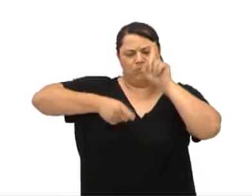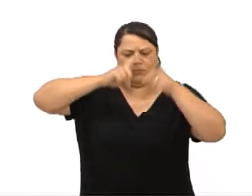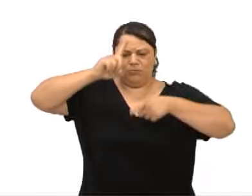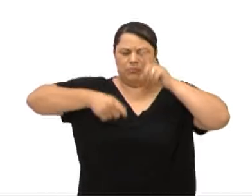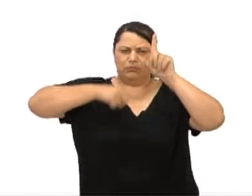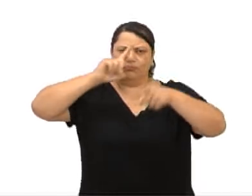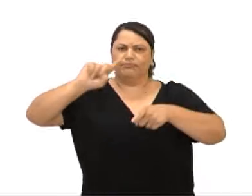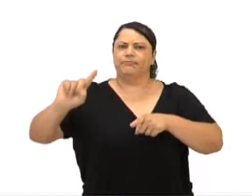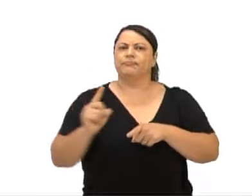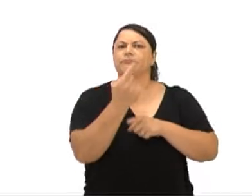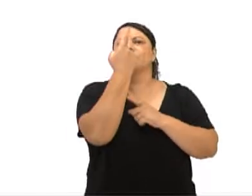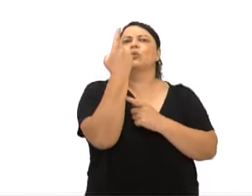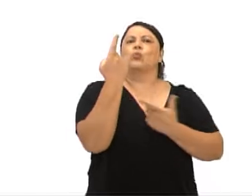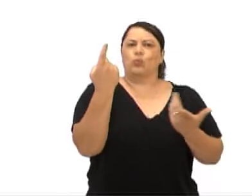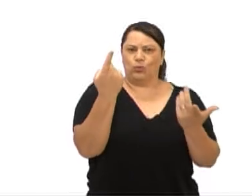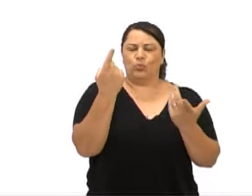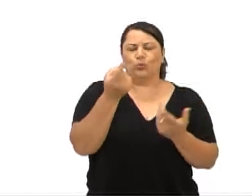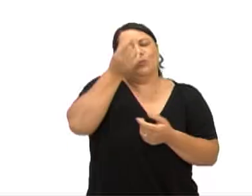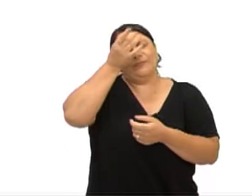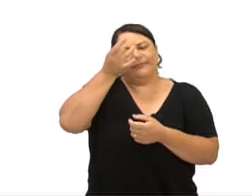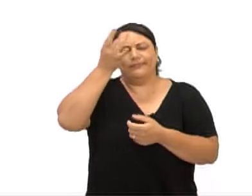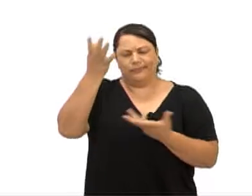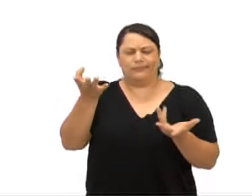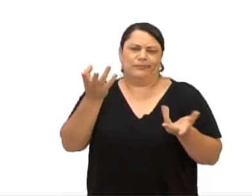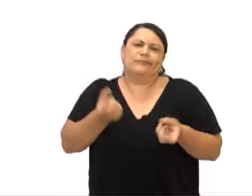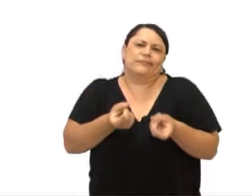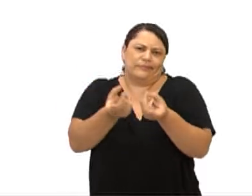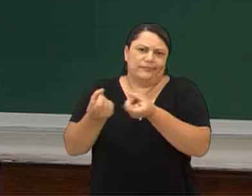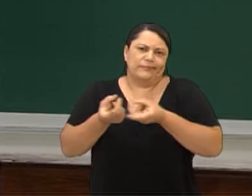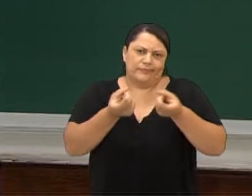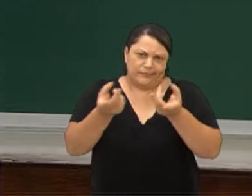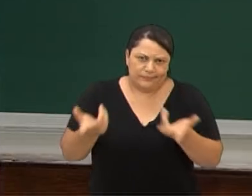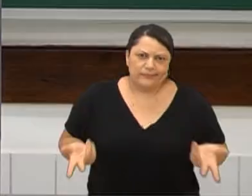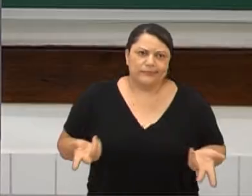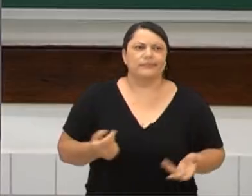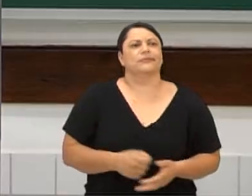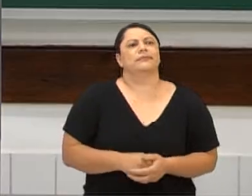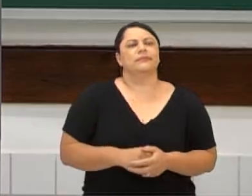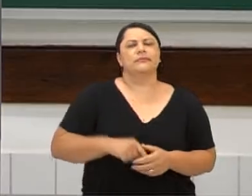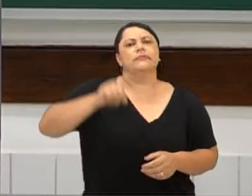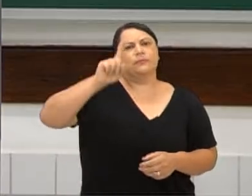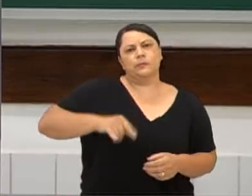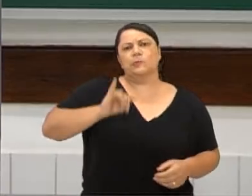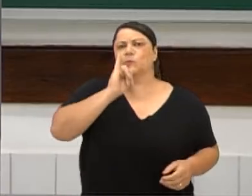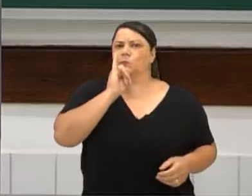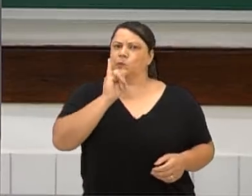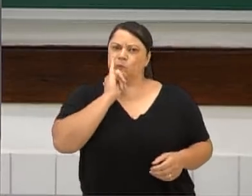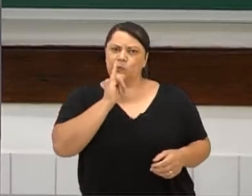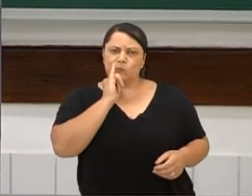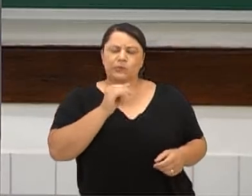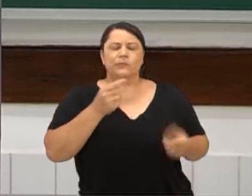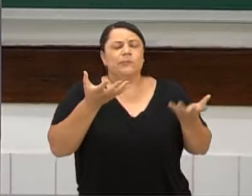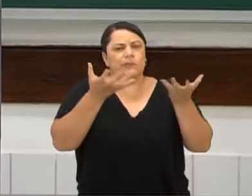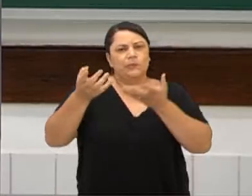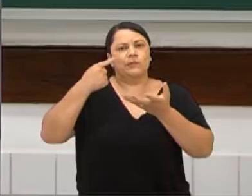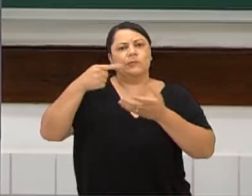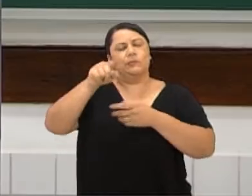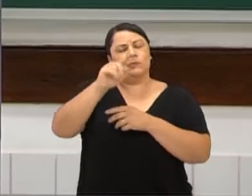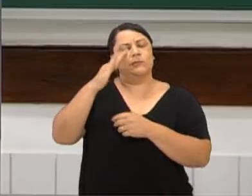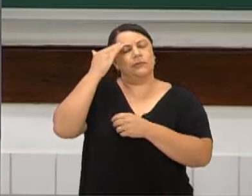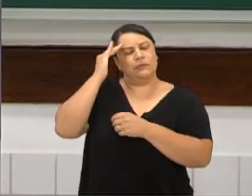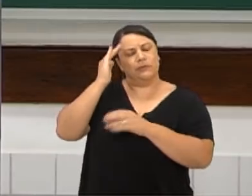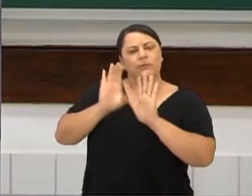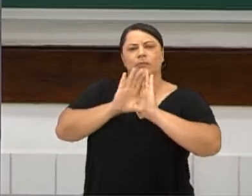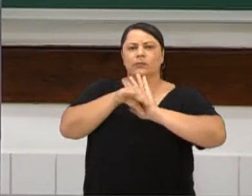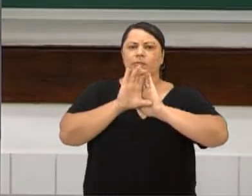facilitassem o estabelecimento de preços. Aqui, o exemplo que eu quero utilizar para a gente entender esse